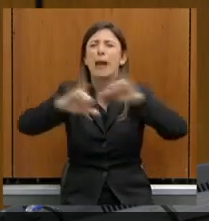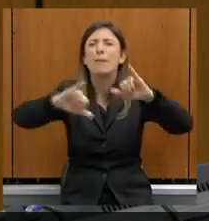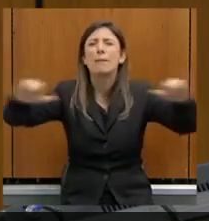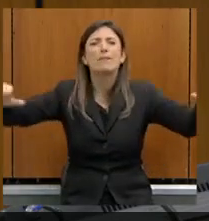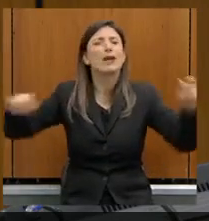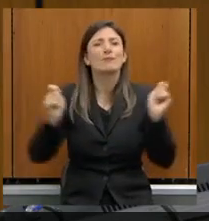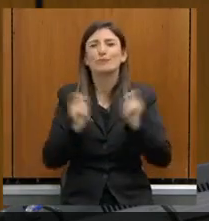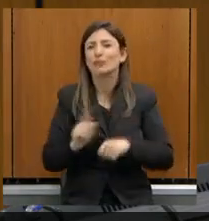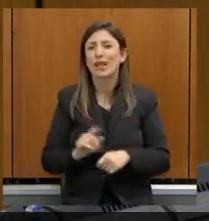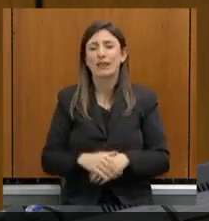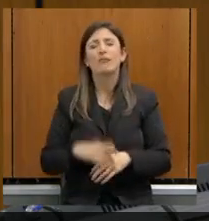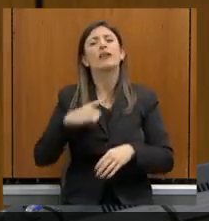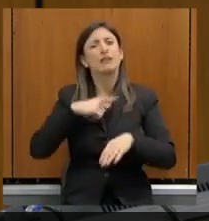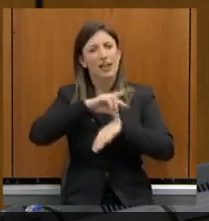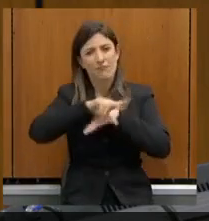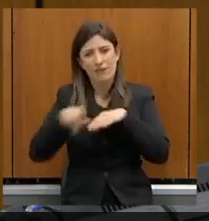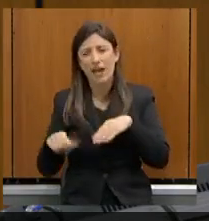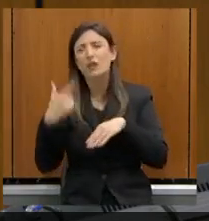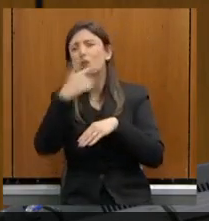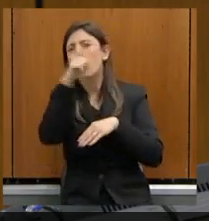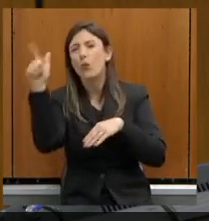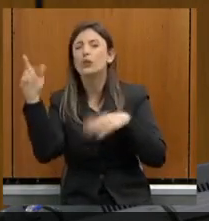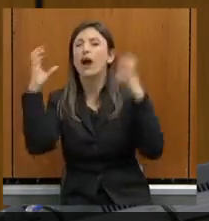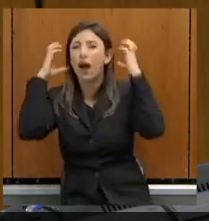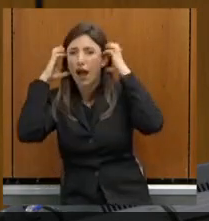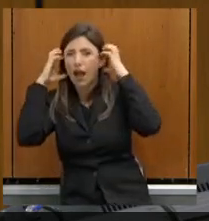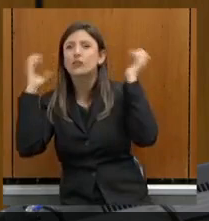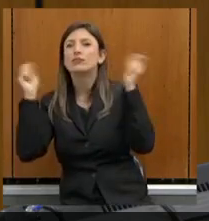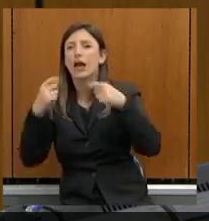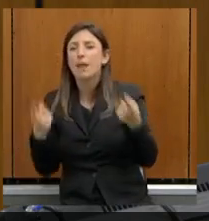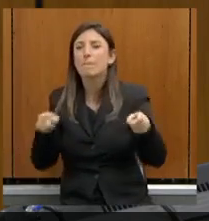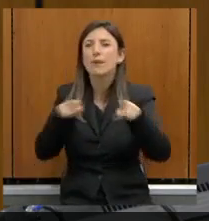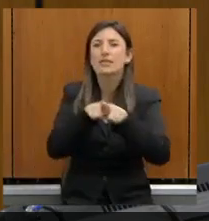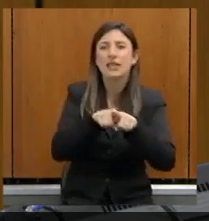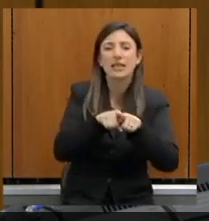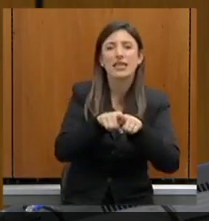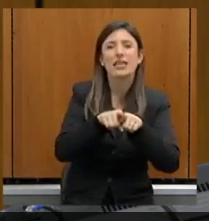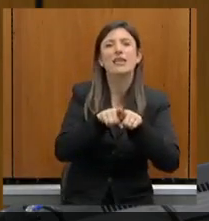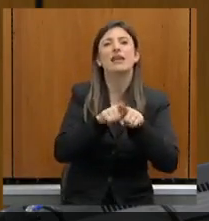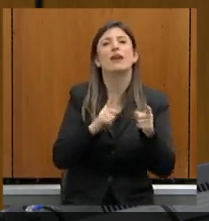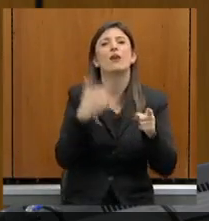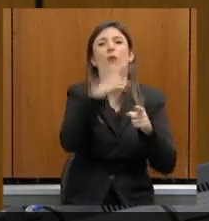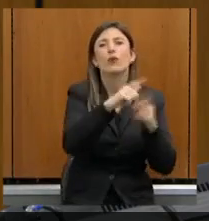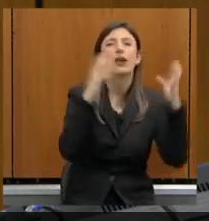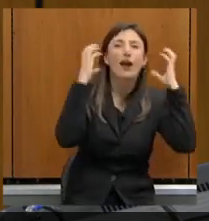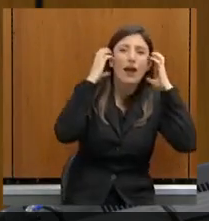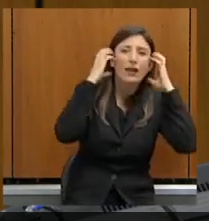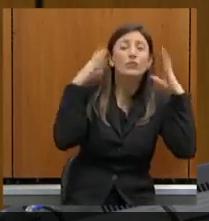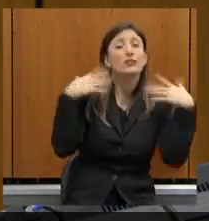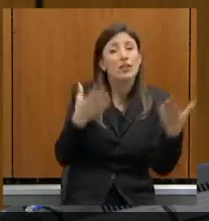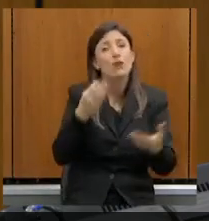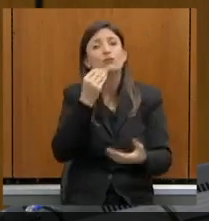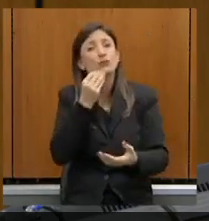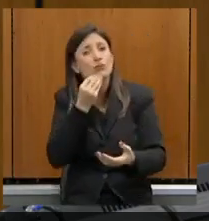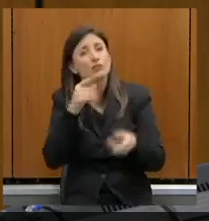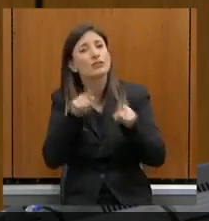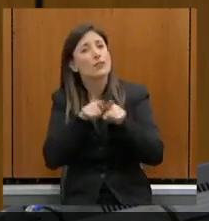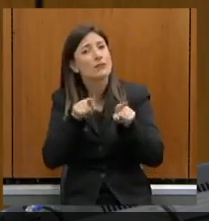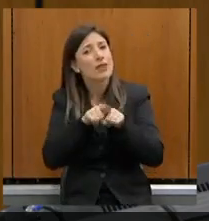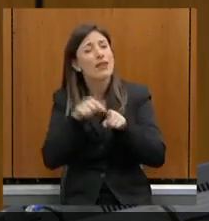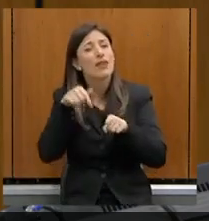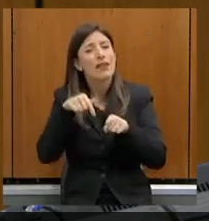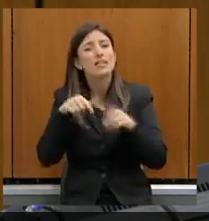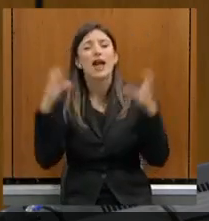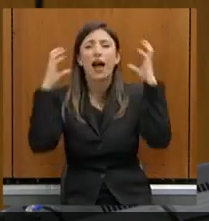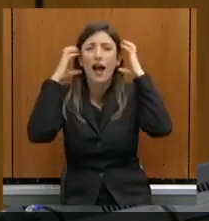comunitárias já fazem parcerias com algumas rádios comerciais, por que não com a rádio pública, que aí